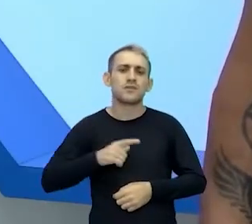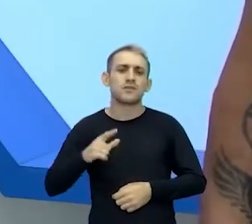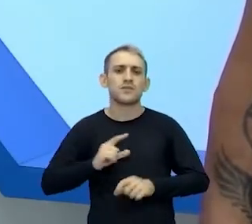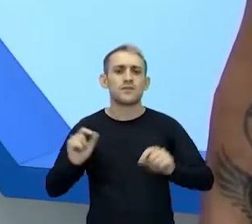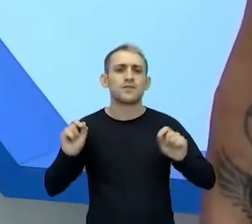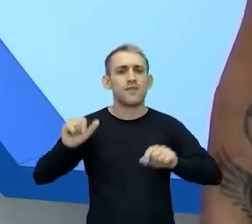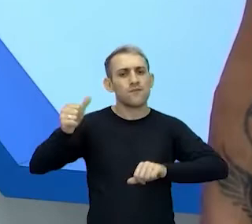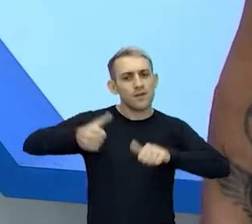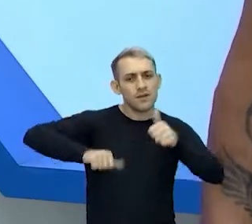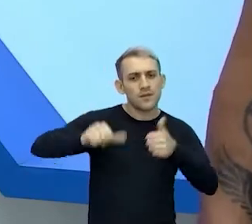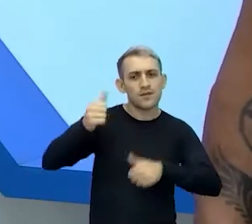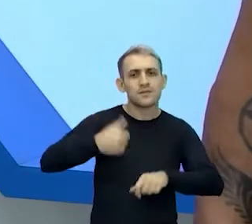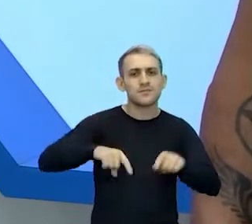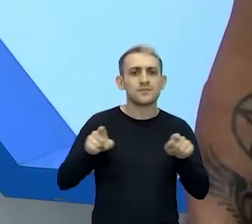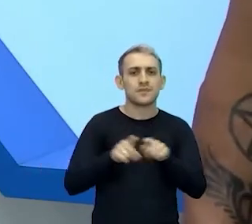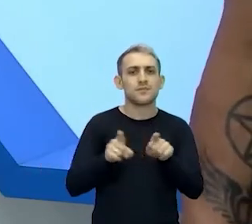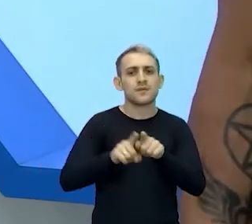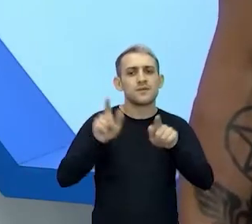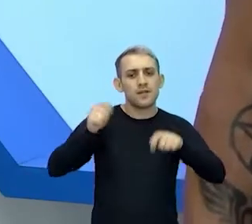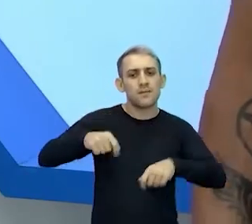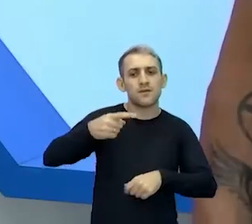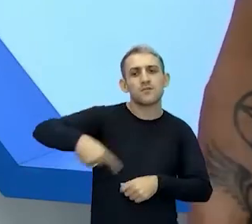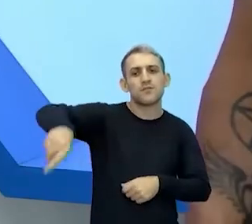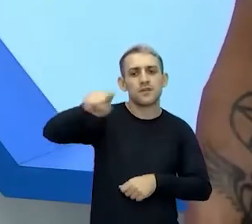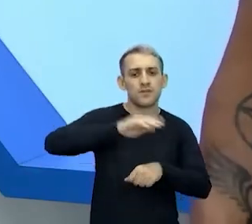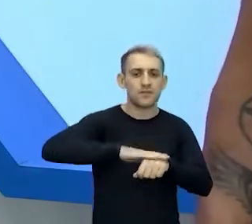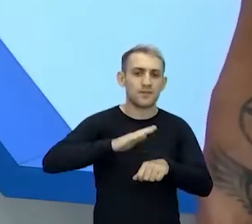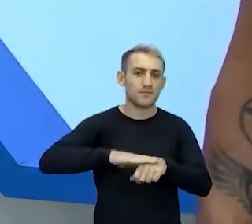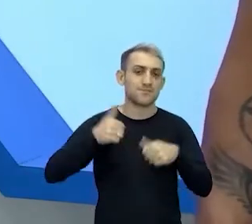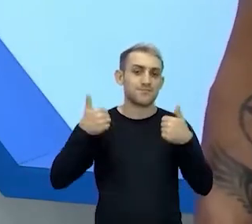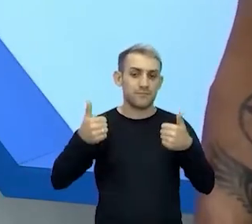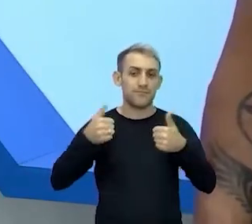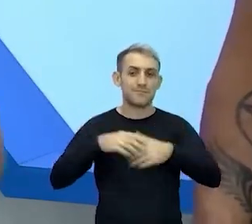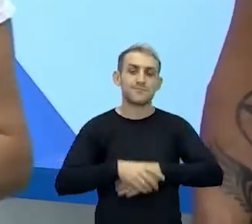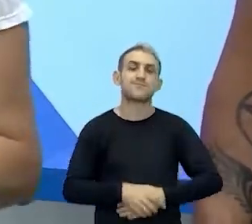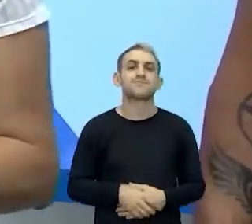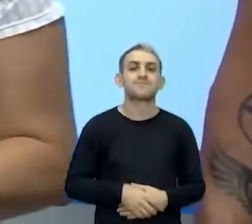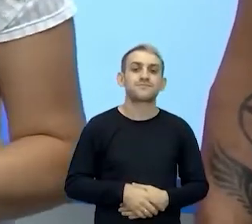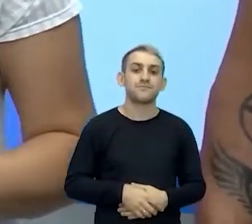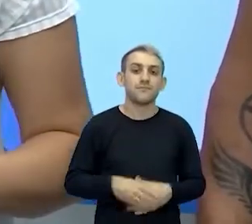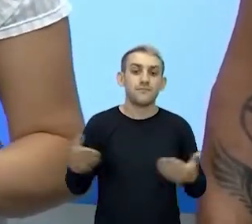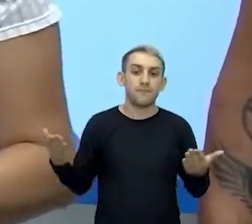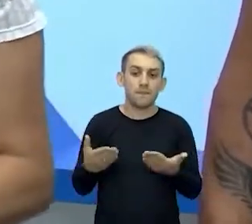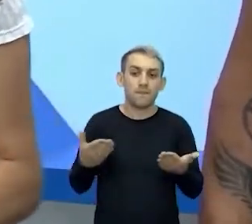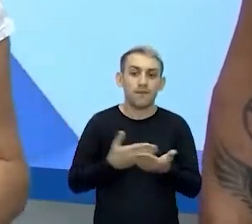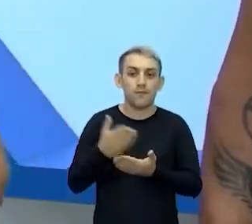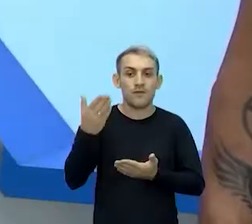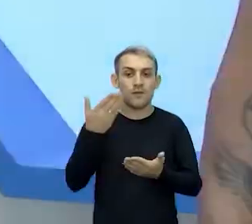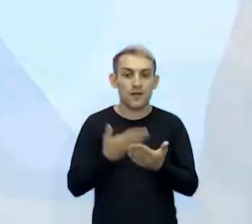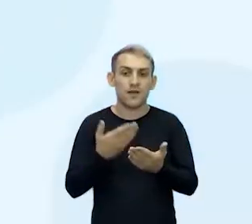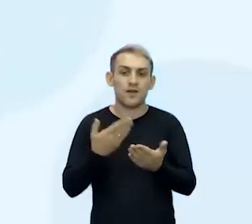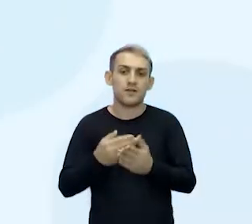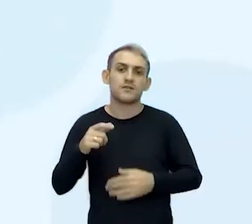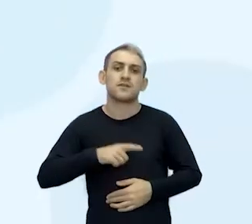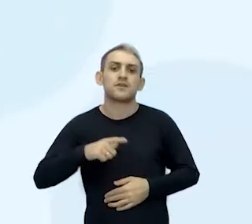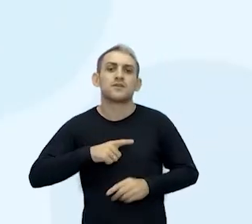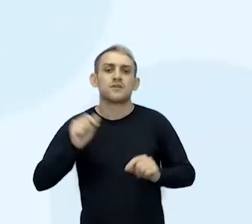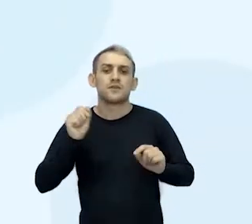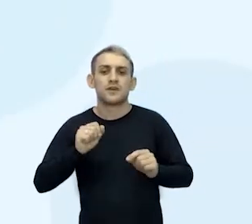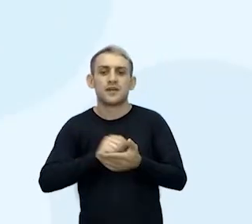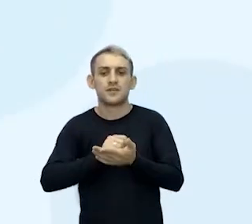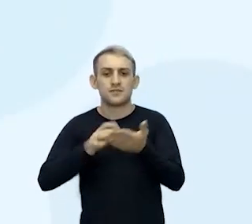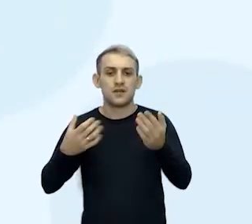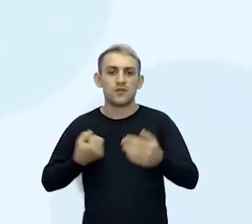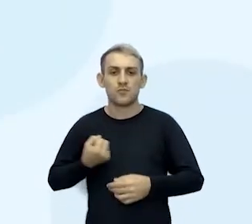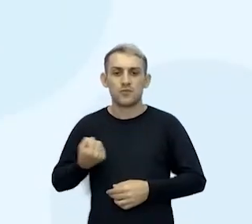da avaliação aí pra vocês trazerem pra gente, belezinha? Bom, bora começar a nossa aula então. Então, atividade